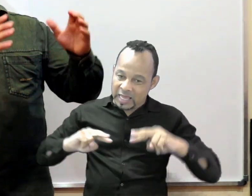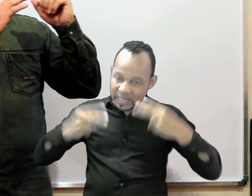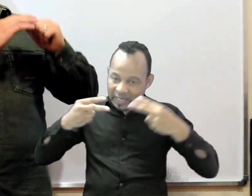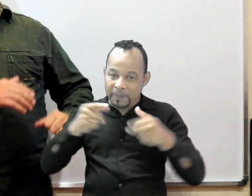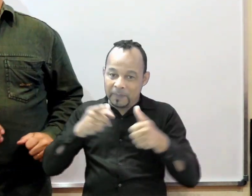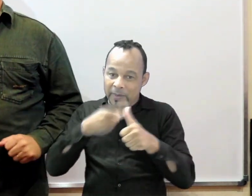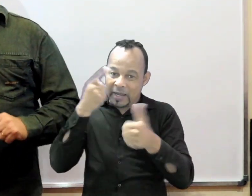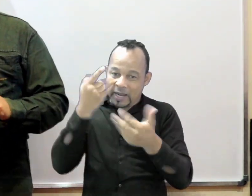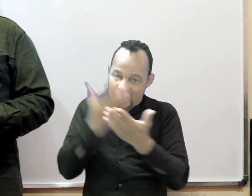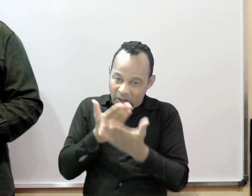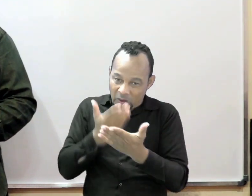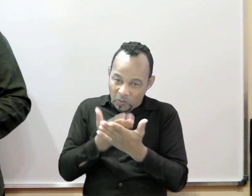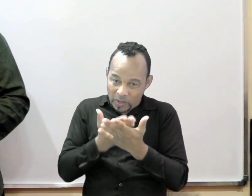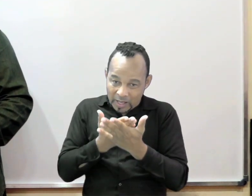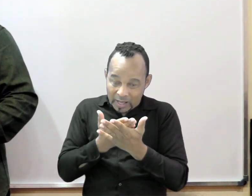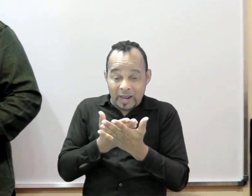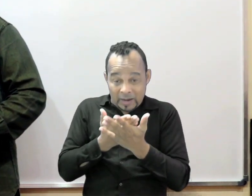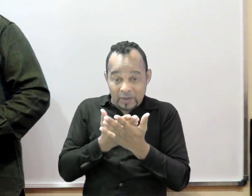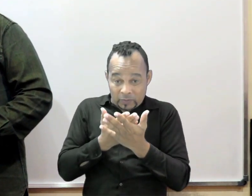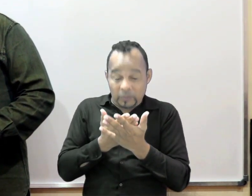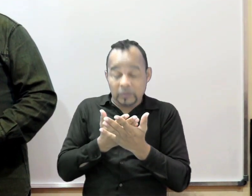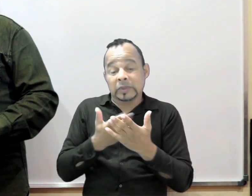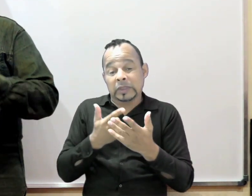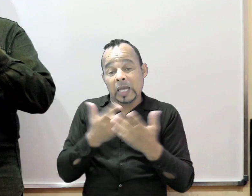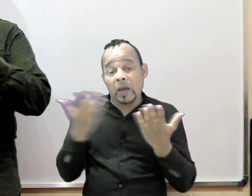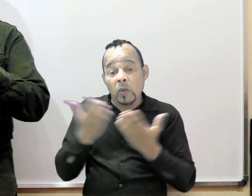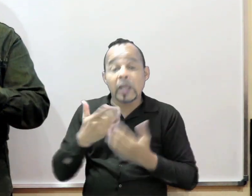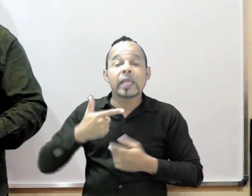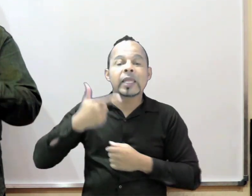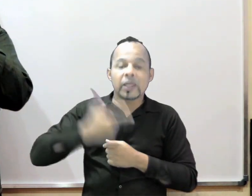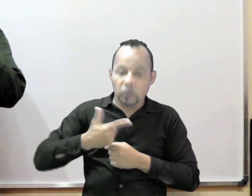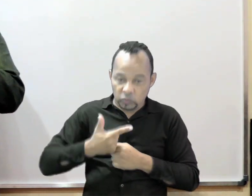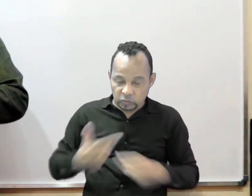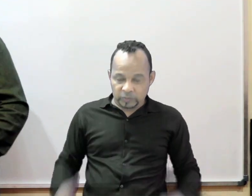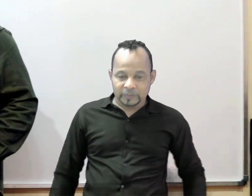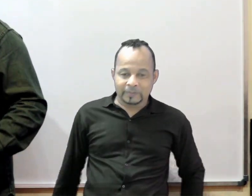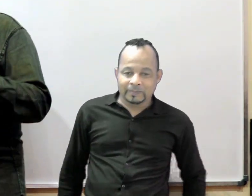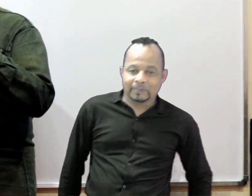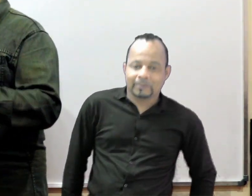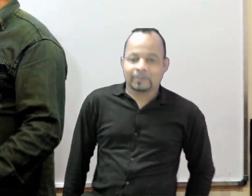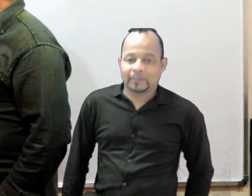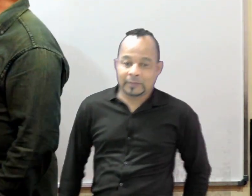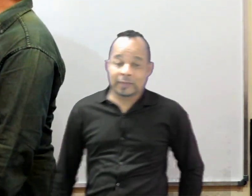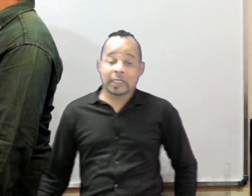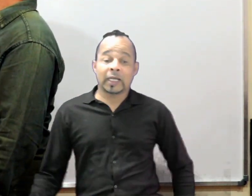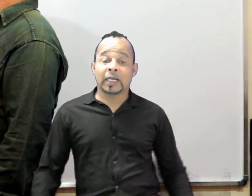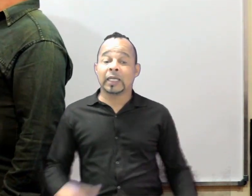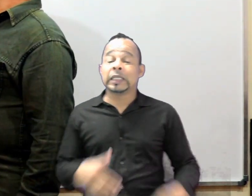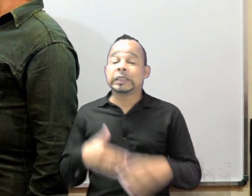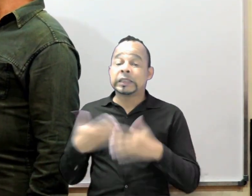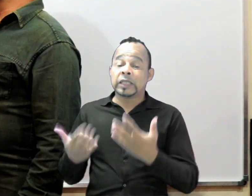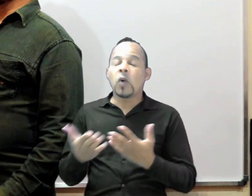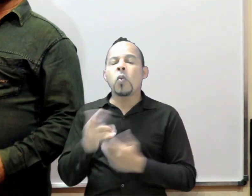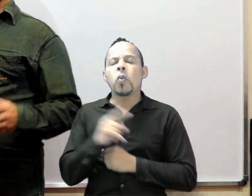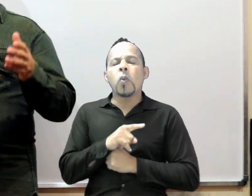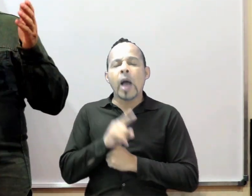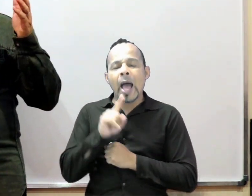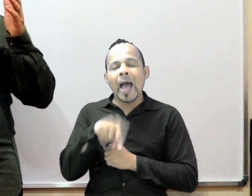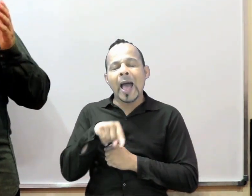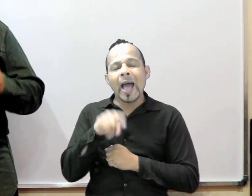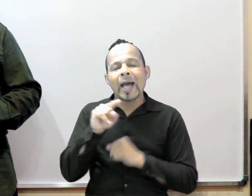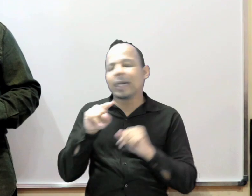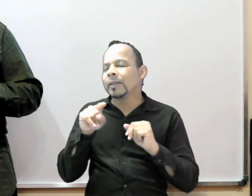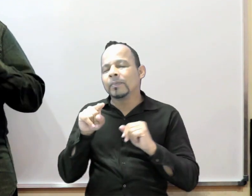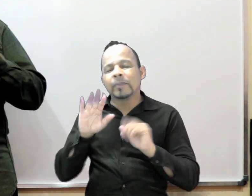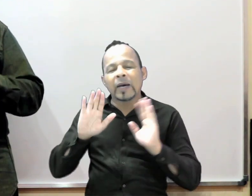assim você pode assistir o primeiro módulo antes de assistir o segundo, caso queira. Bacana? Muito bem. Esse segundo módulo